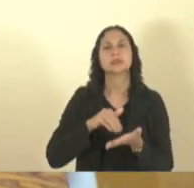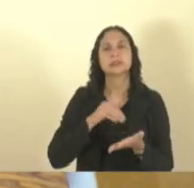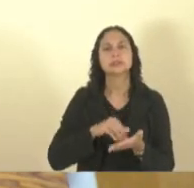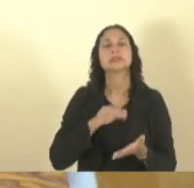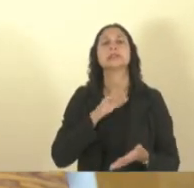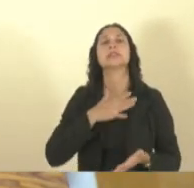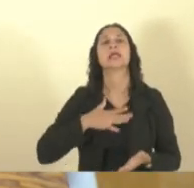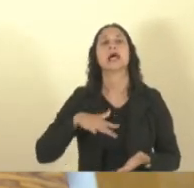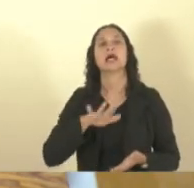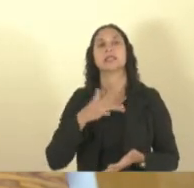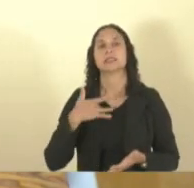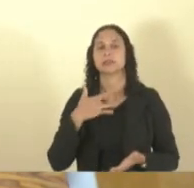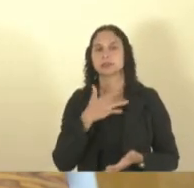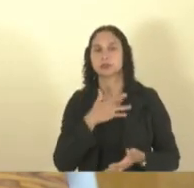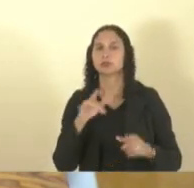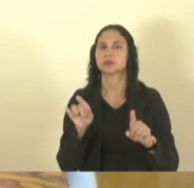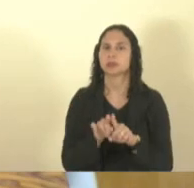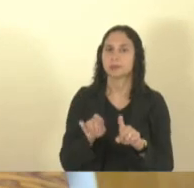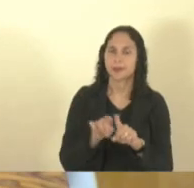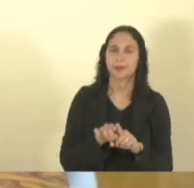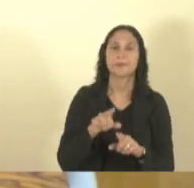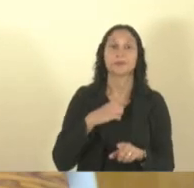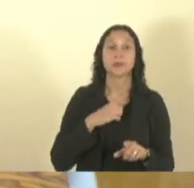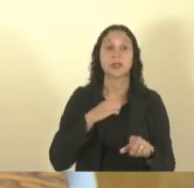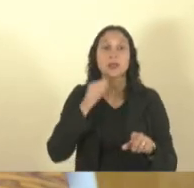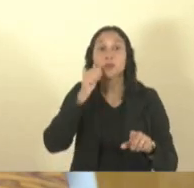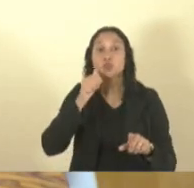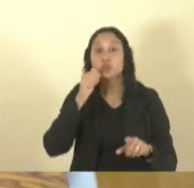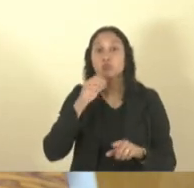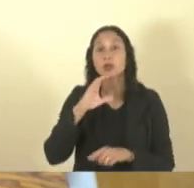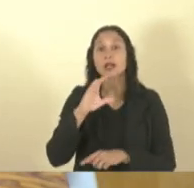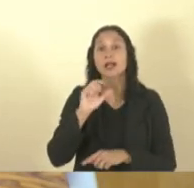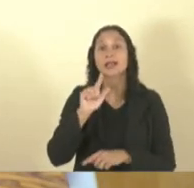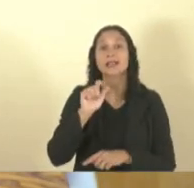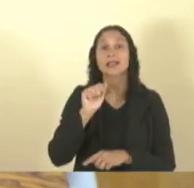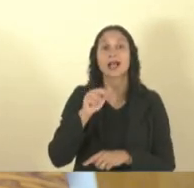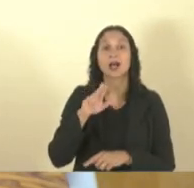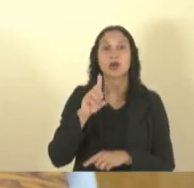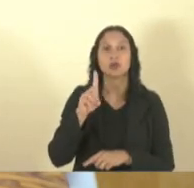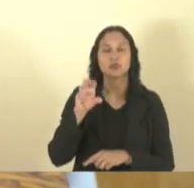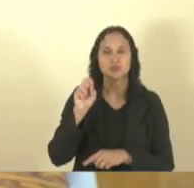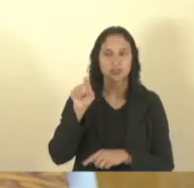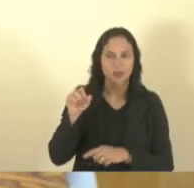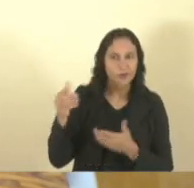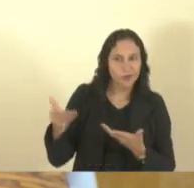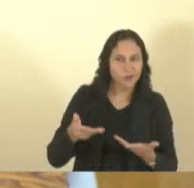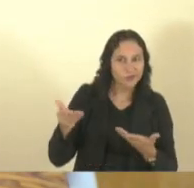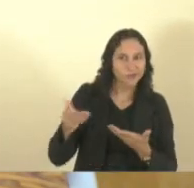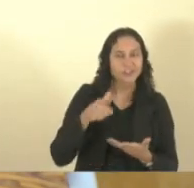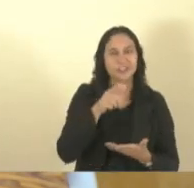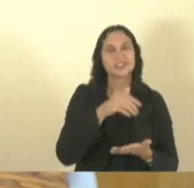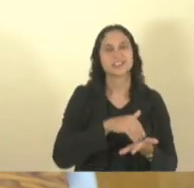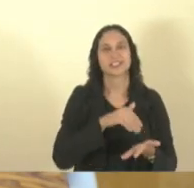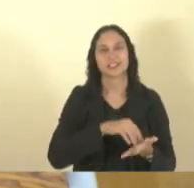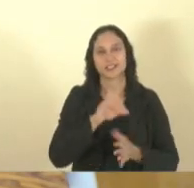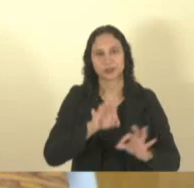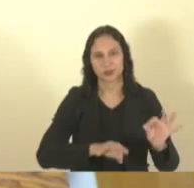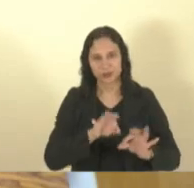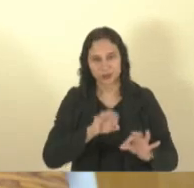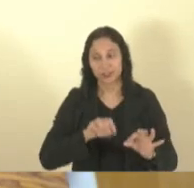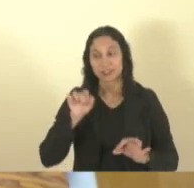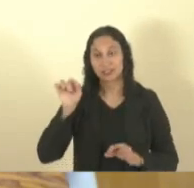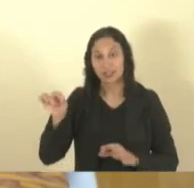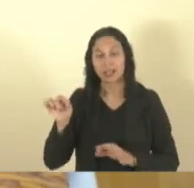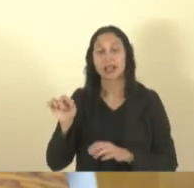de Justiça, Cláudia acabou de recebeu um convite para ir para a Secretaria de Justiça, contribuiu por mais de 10 anos com a